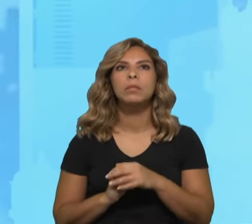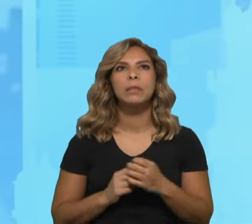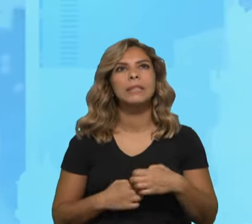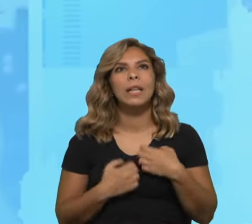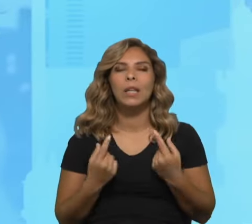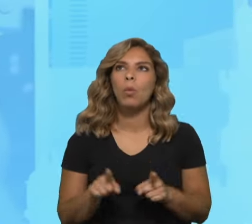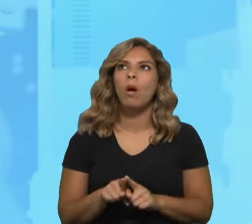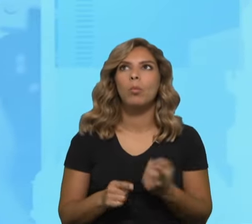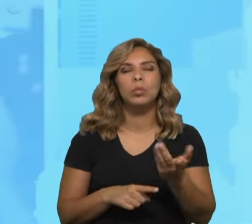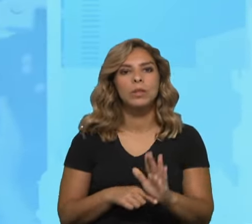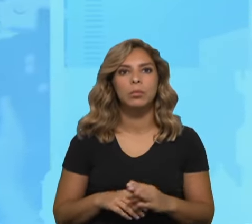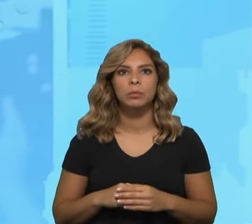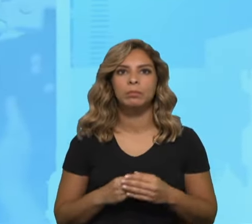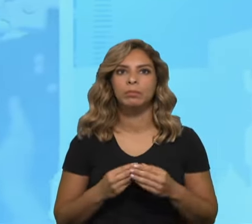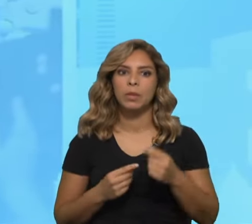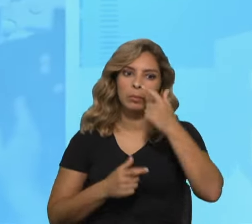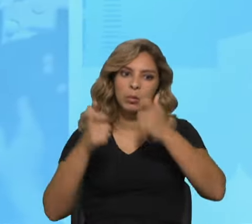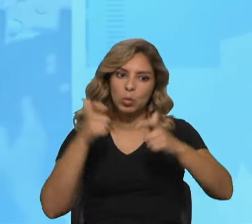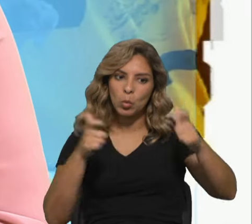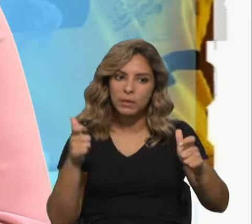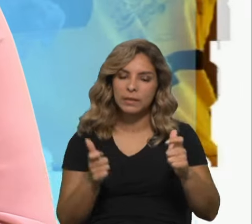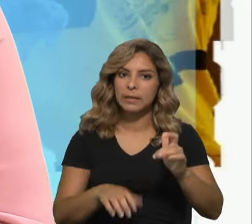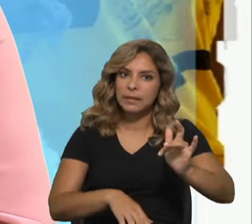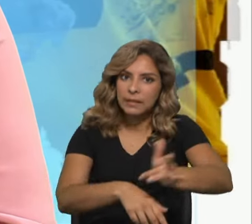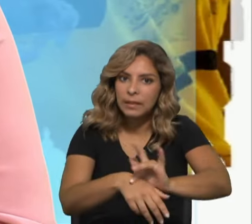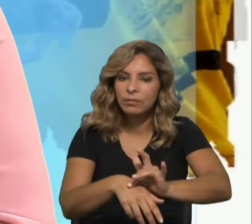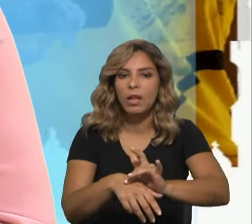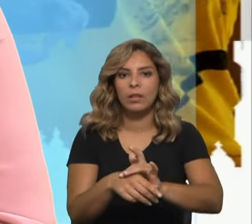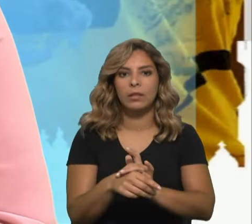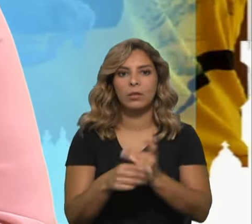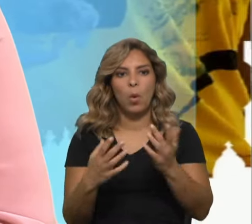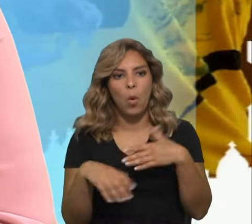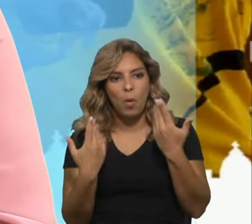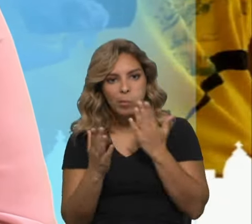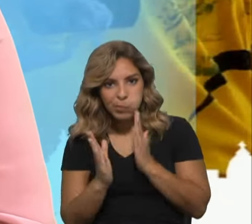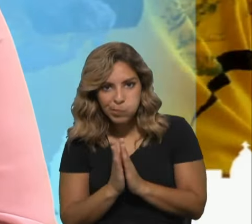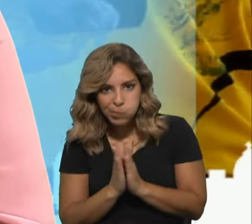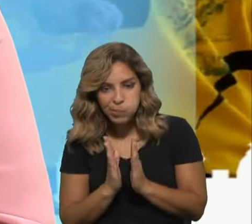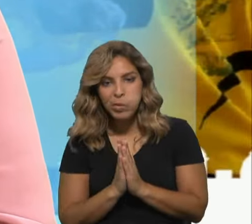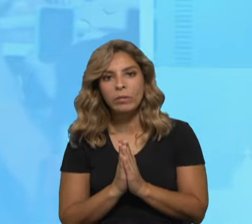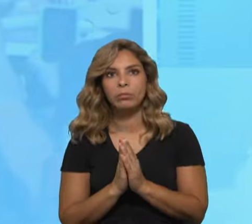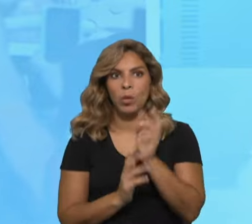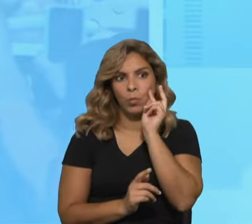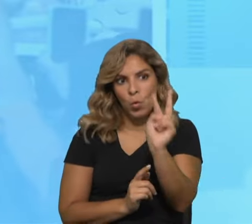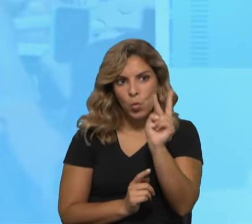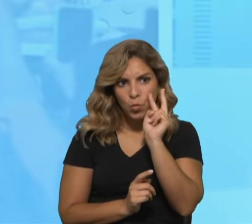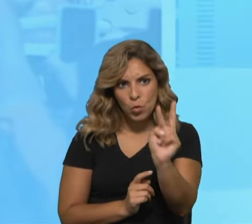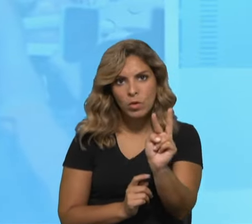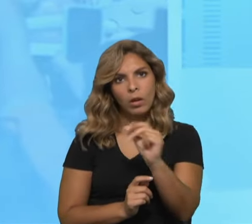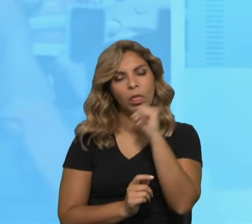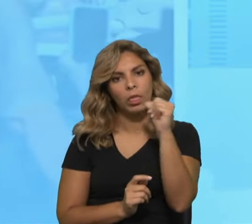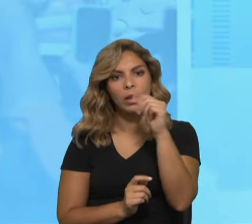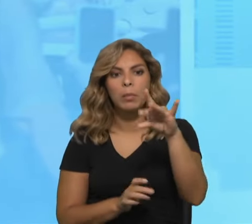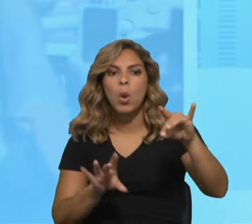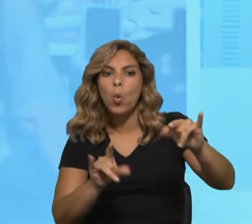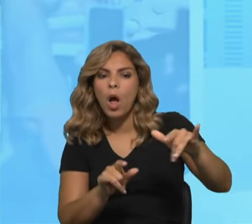digamos, as pessoas emocionam-se, as pessoas estão em atitude de orante, vemos isso pelas imagens e no local quando